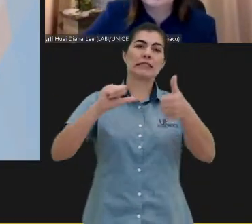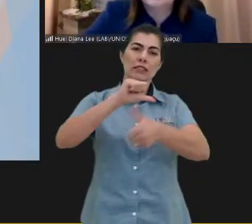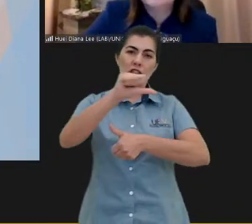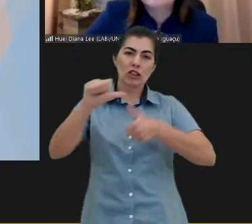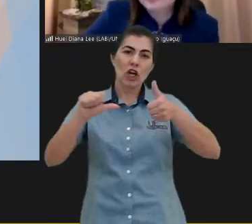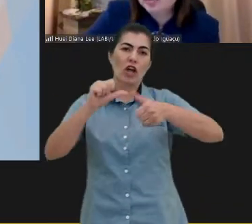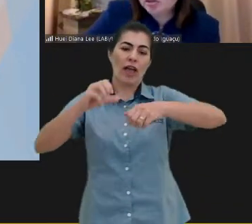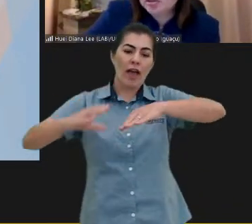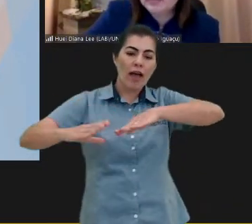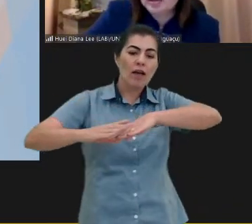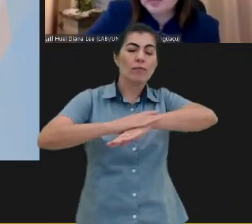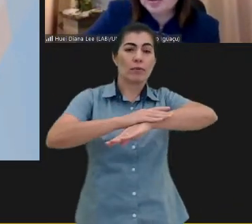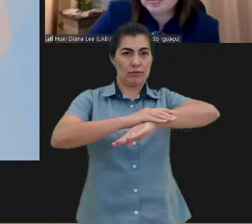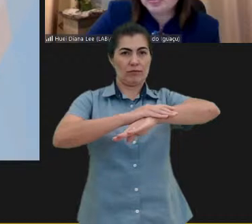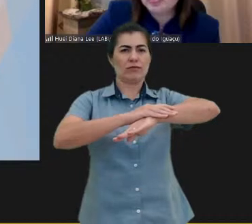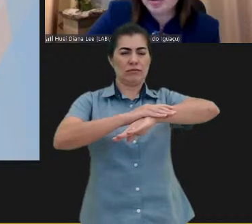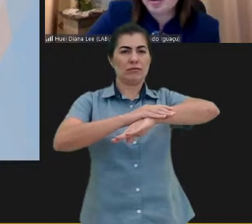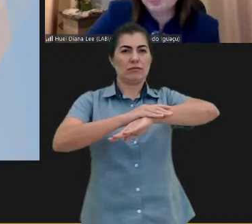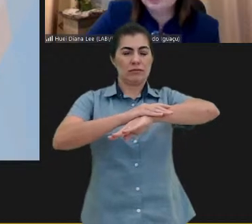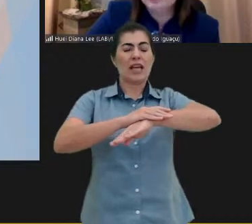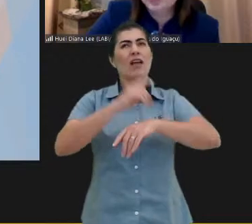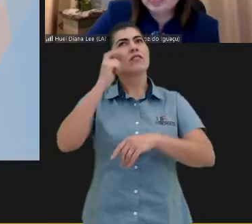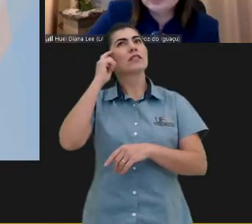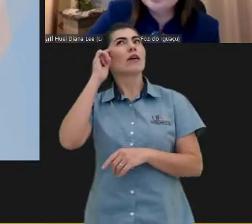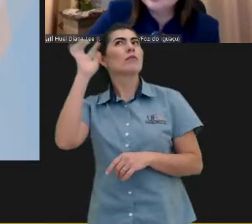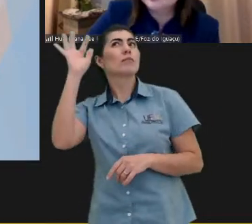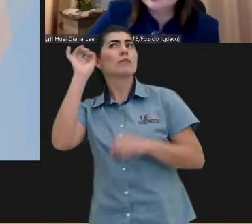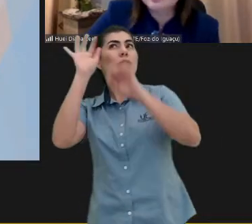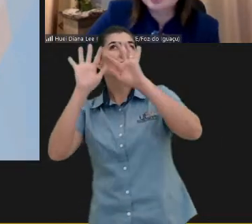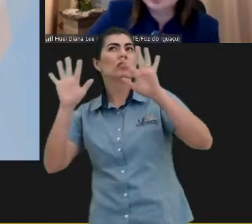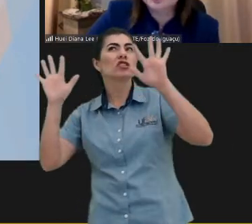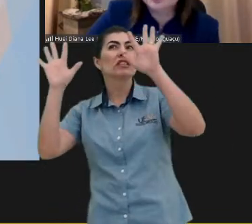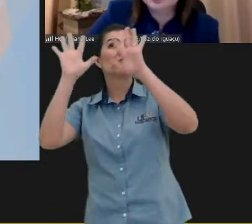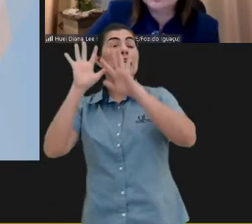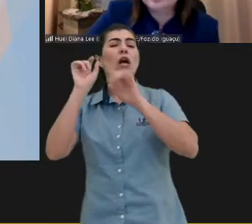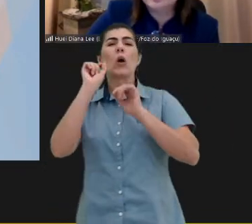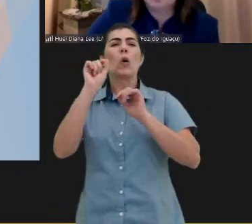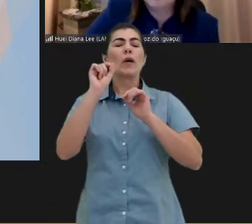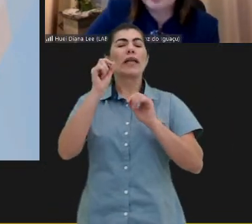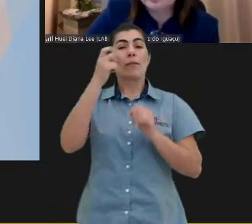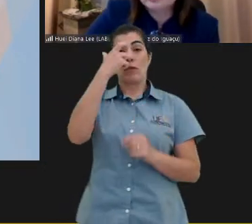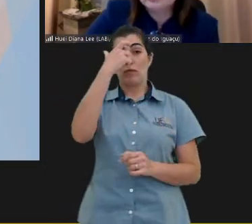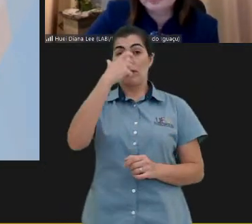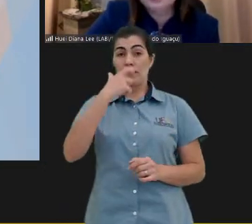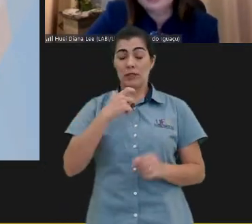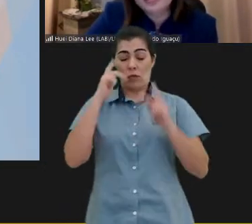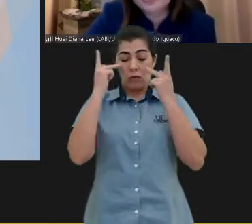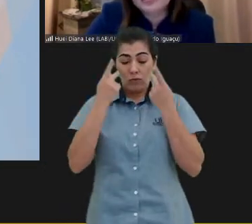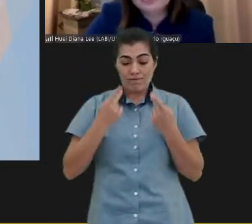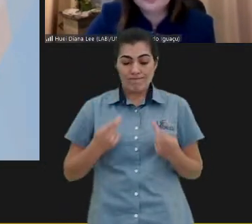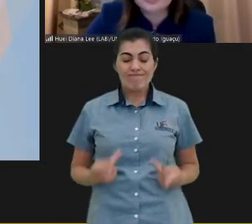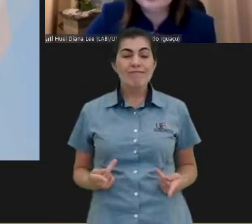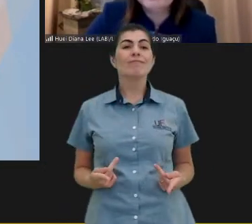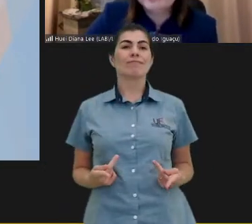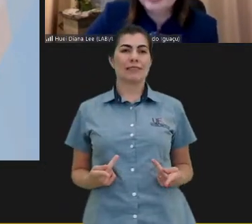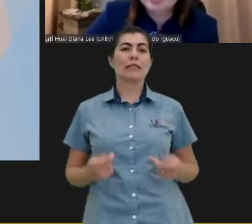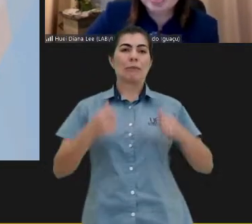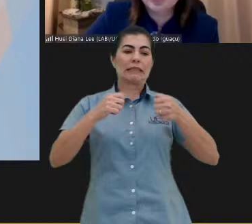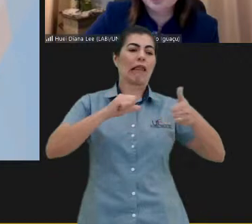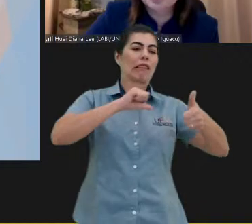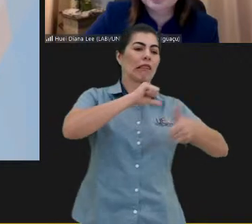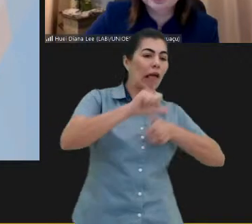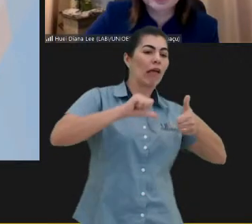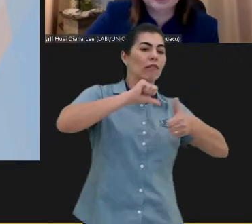prótese. E vocês já devem estar imaginando que é algo muito desgastante do ponto de vista humano e também